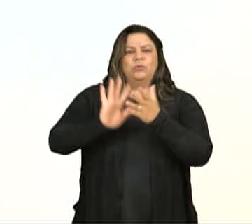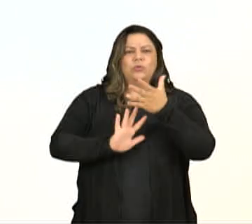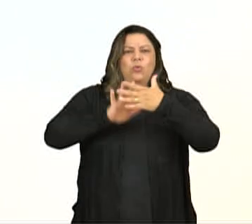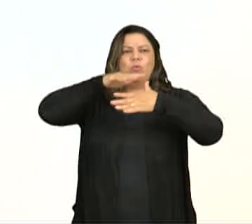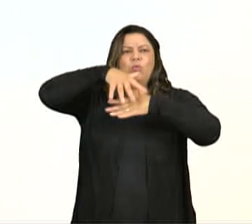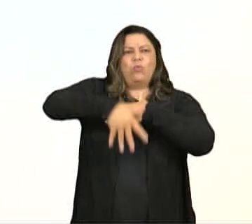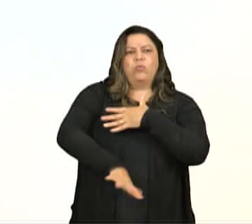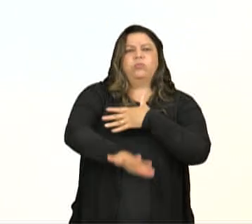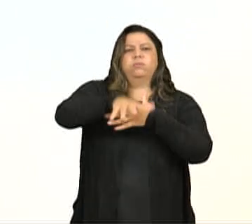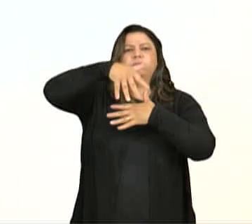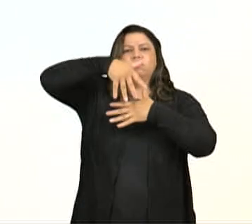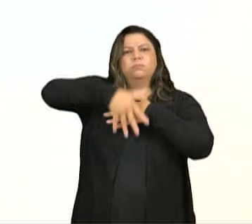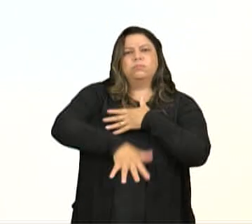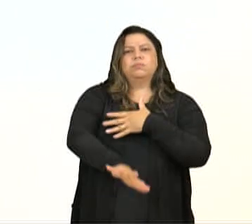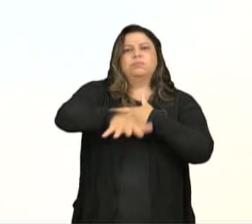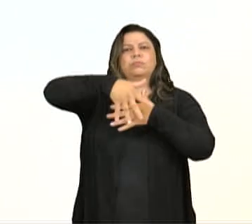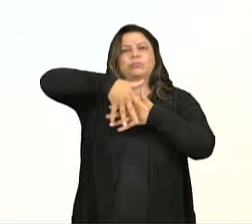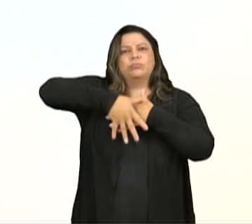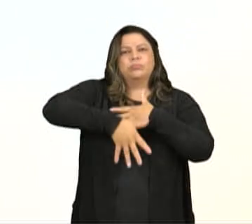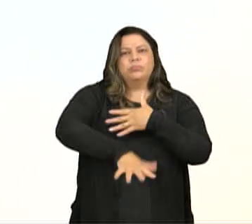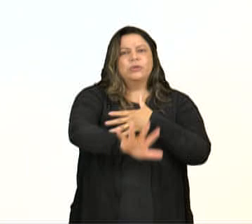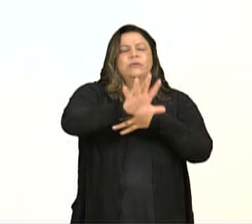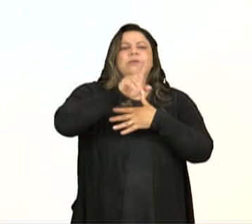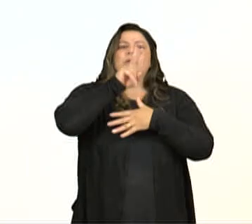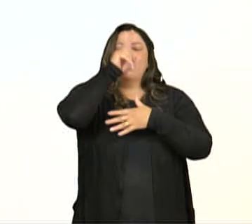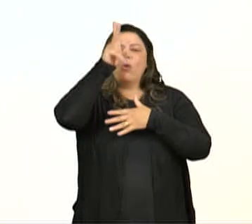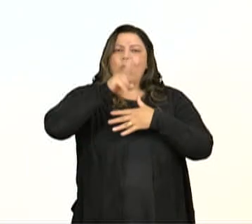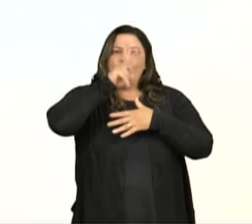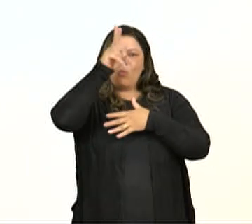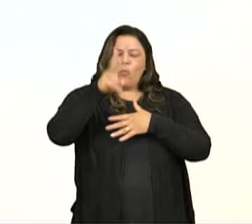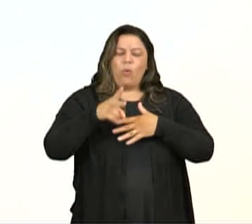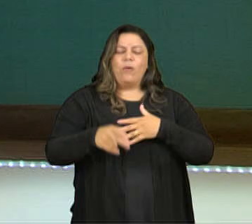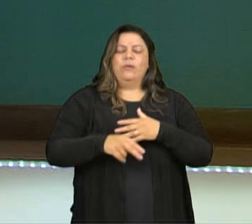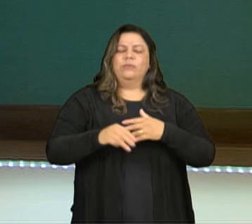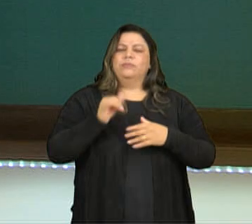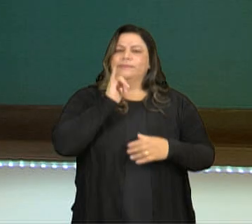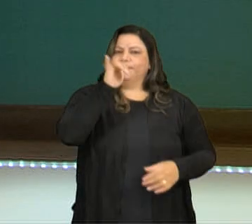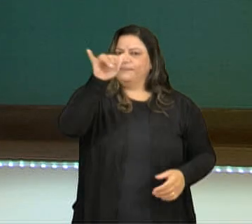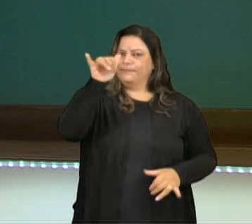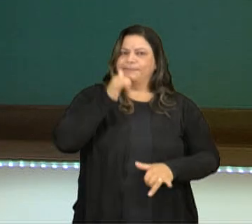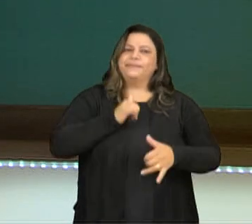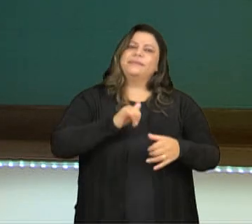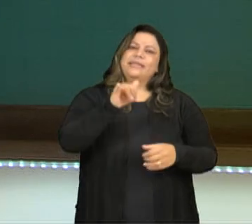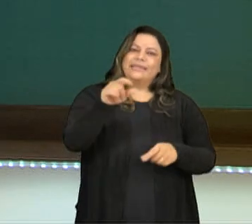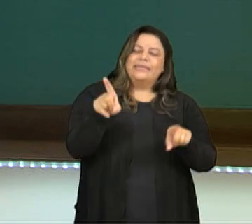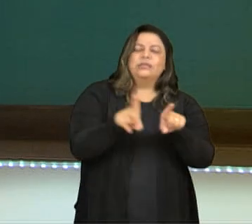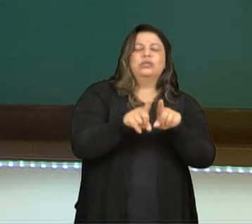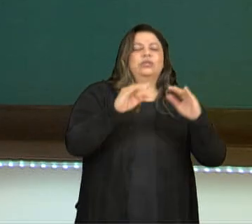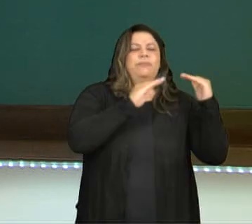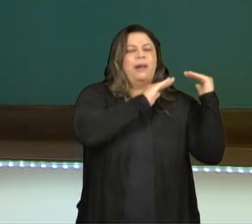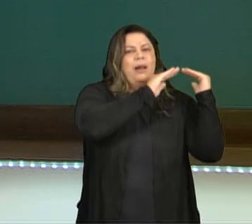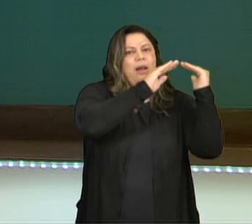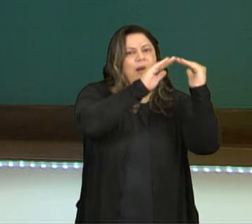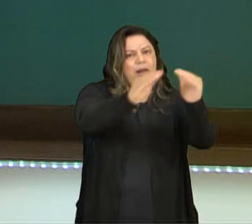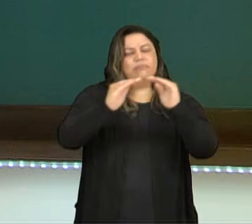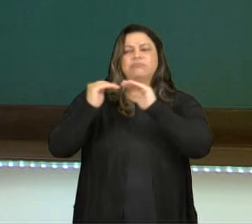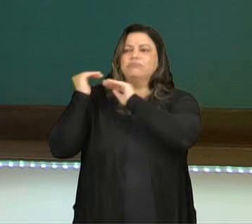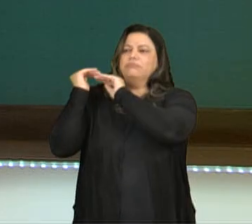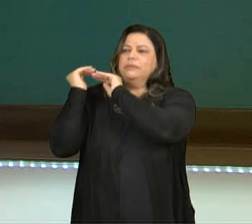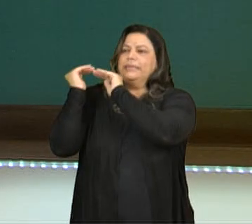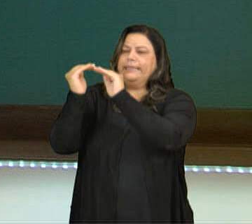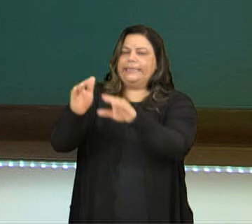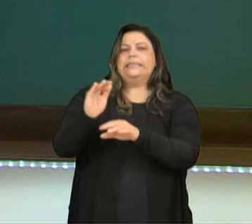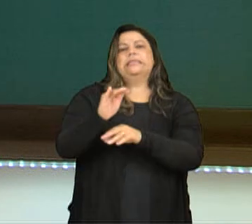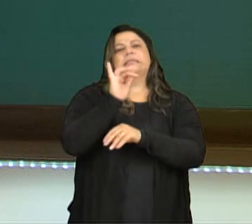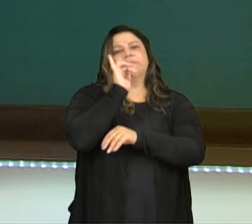as turbinas nas usinas hidrelétricas, gerando energia. Muito da energia que é utilizada no